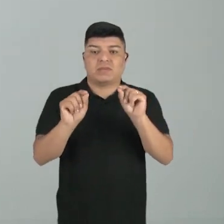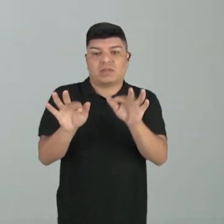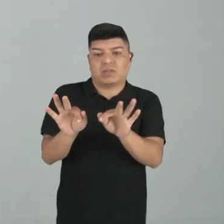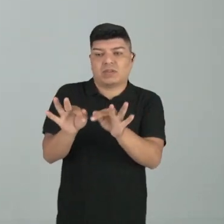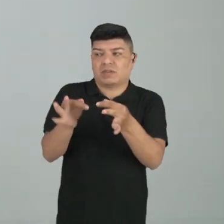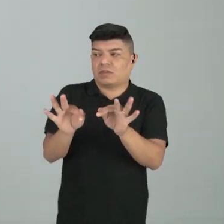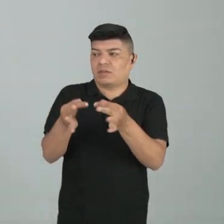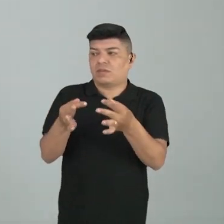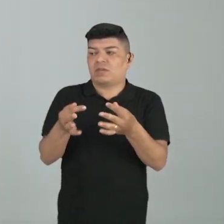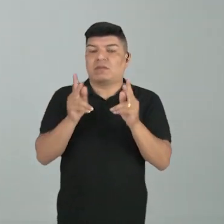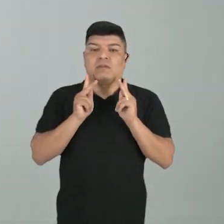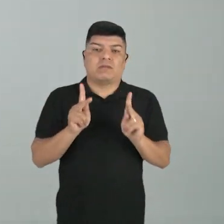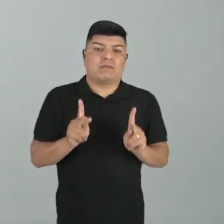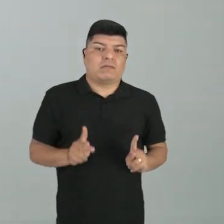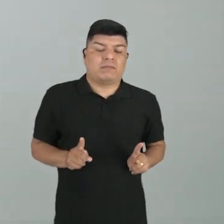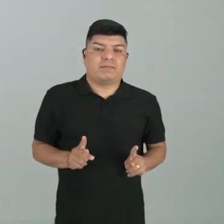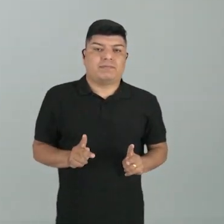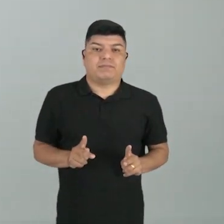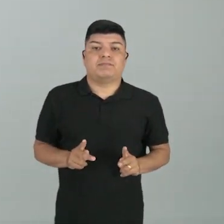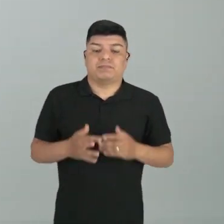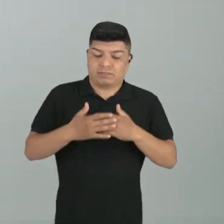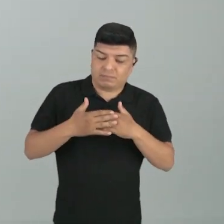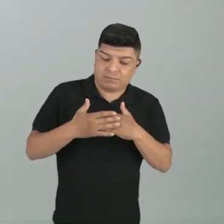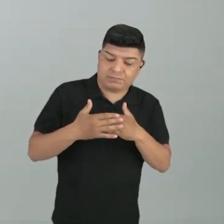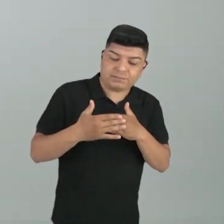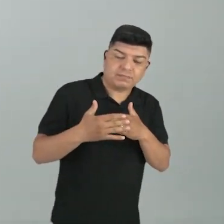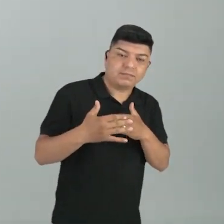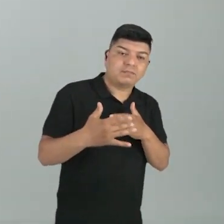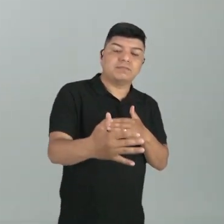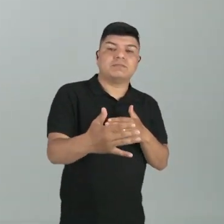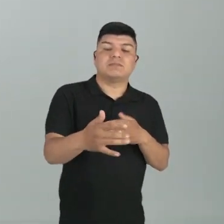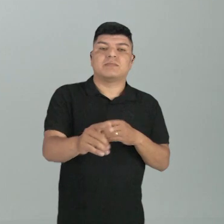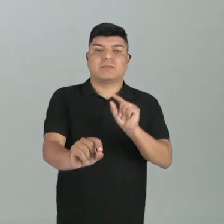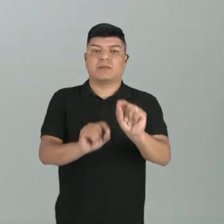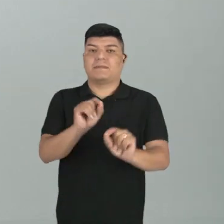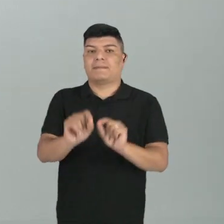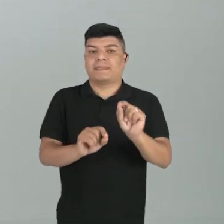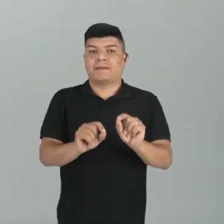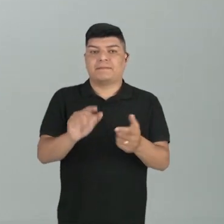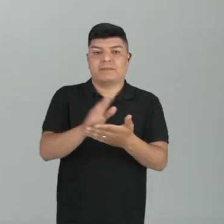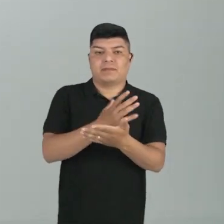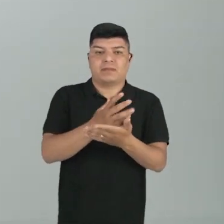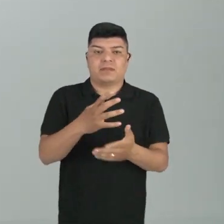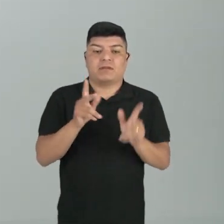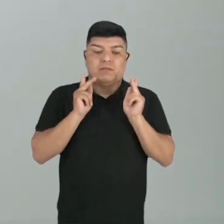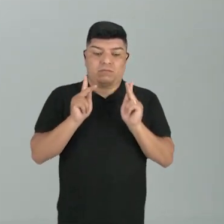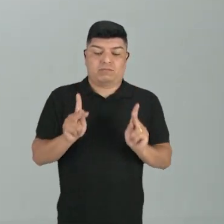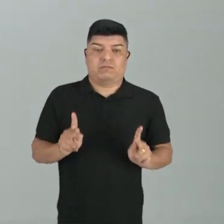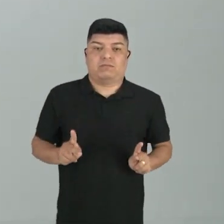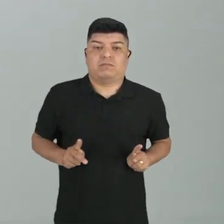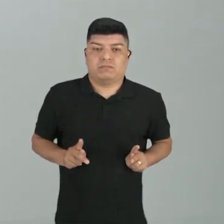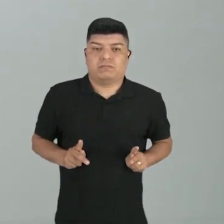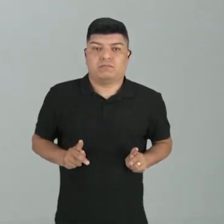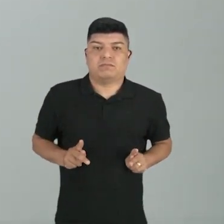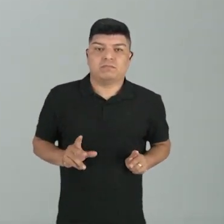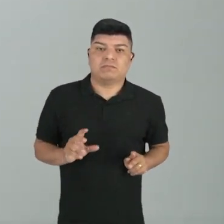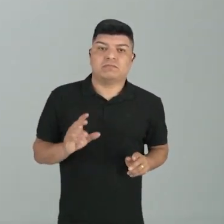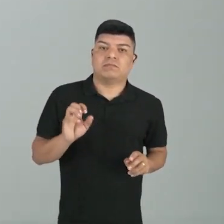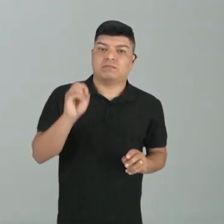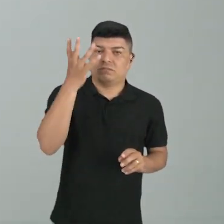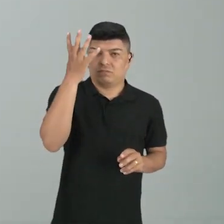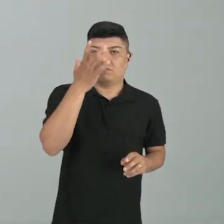se posicionou por partir da premissa que muitos comportamentos, muitas ações que as